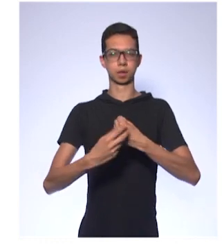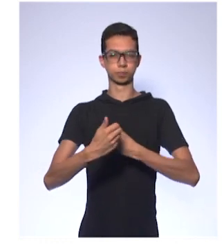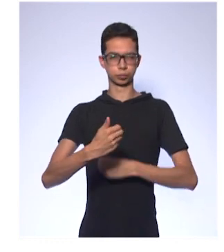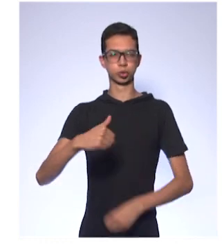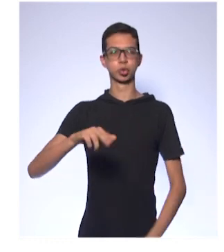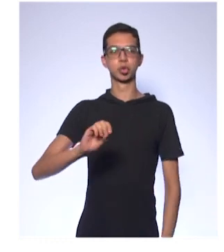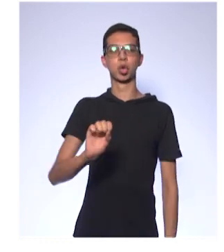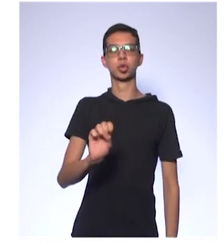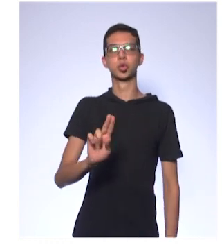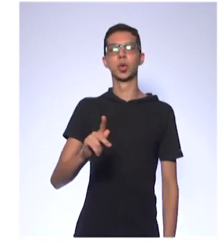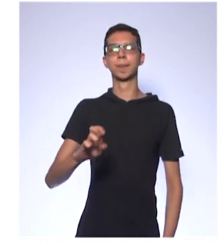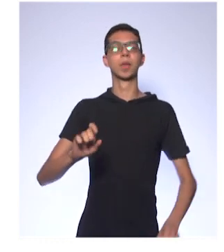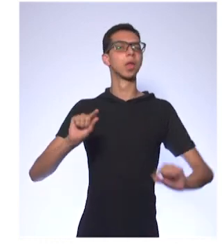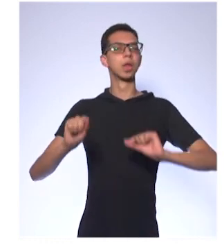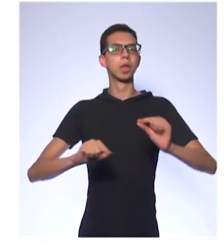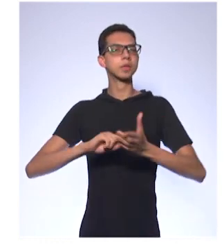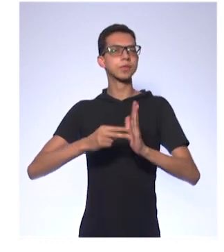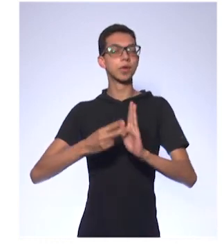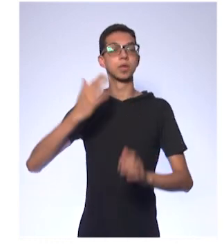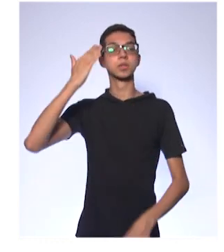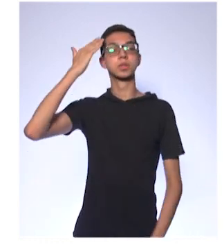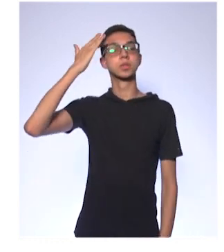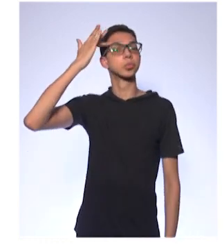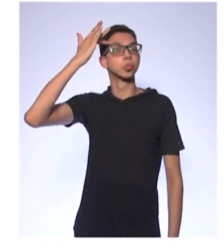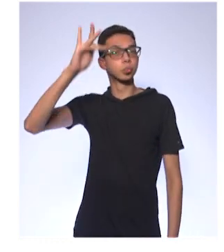verbo saber, né? Não soube